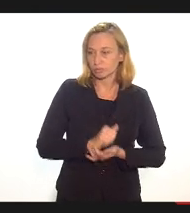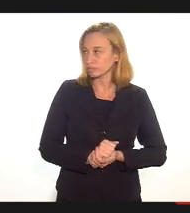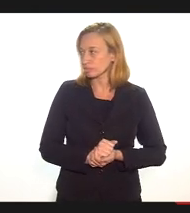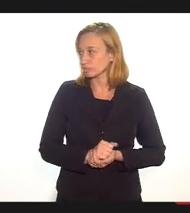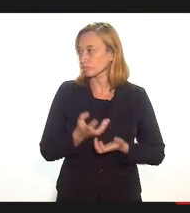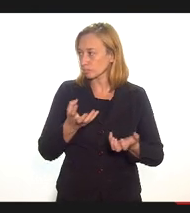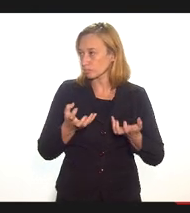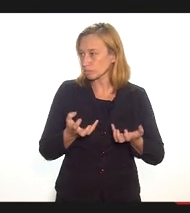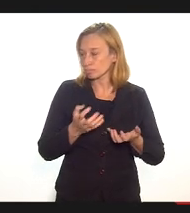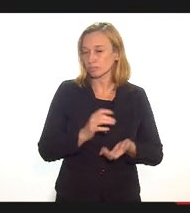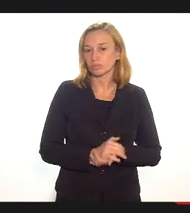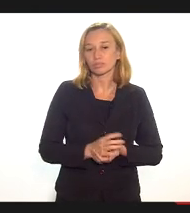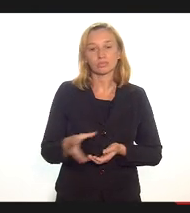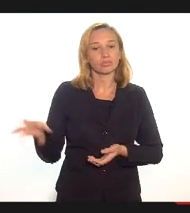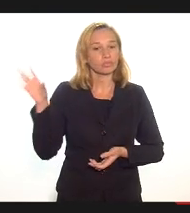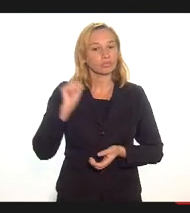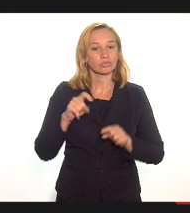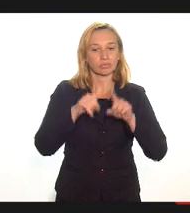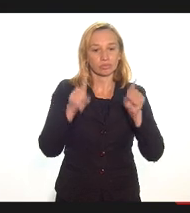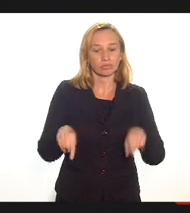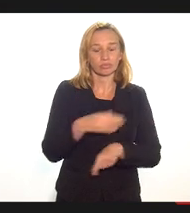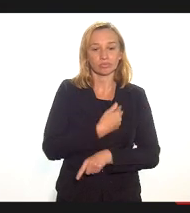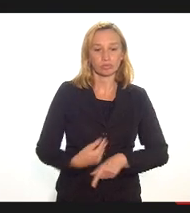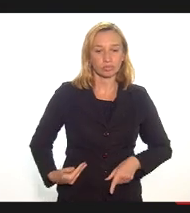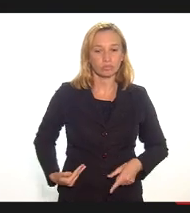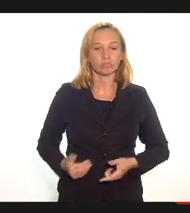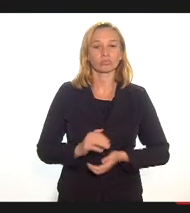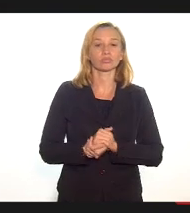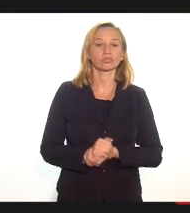Mas eu queria escutar a voz do trabalhador,